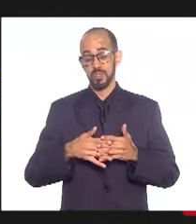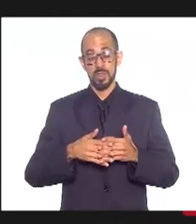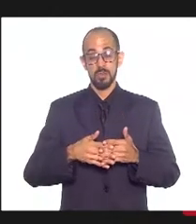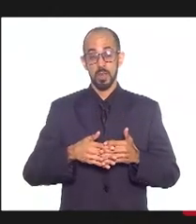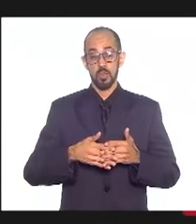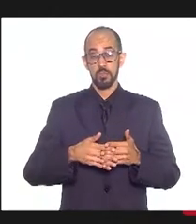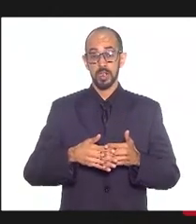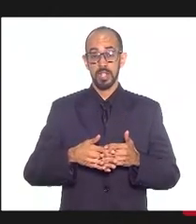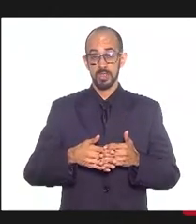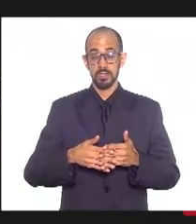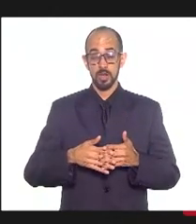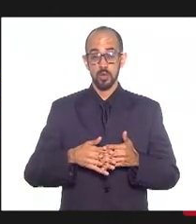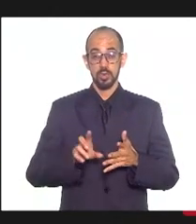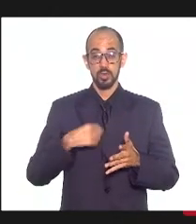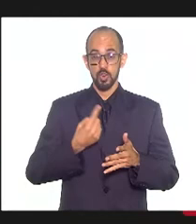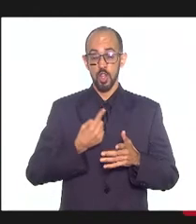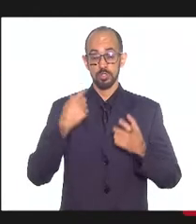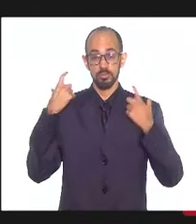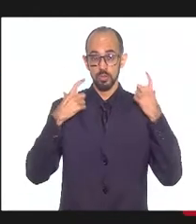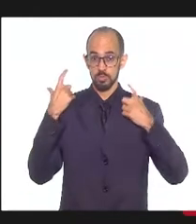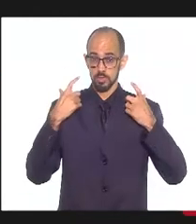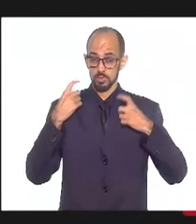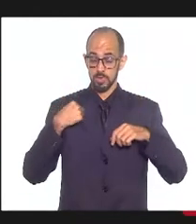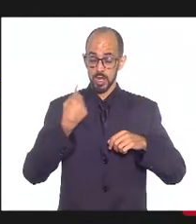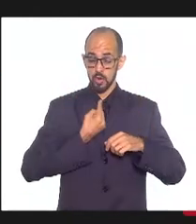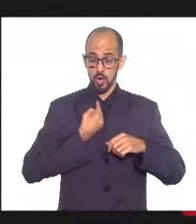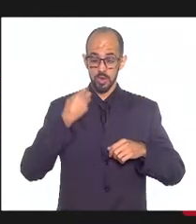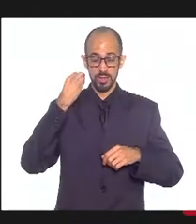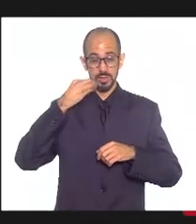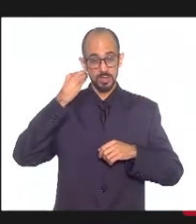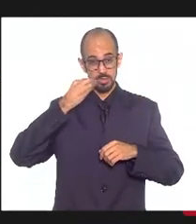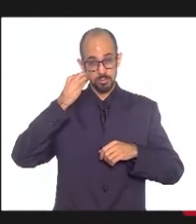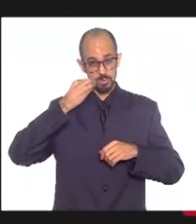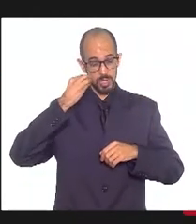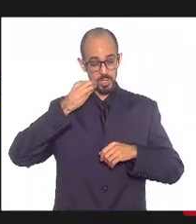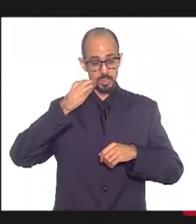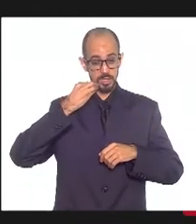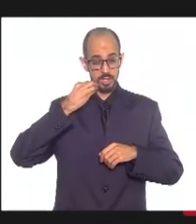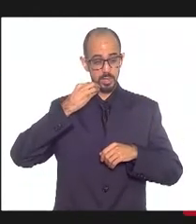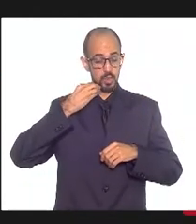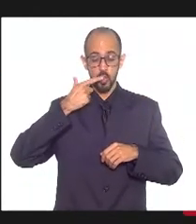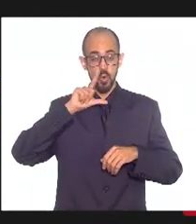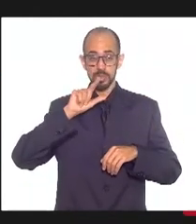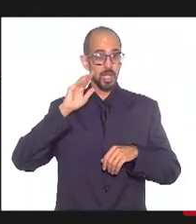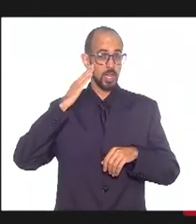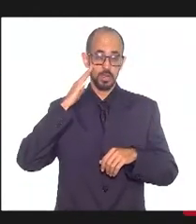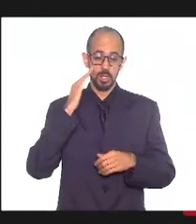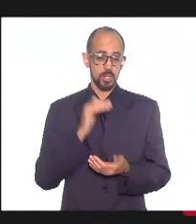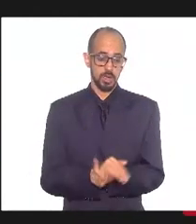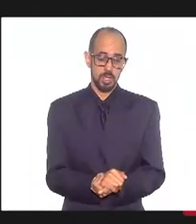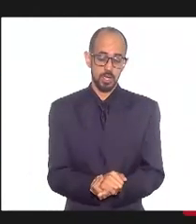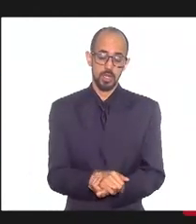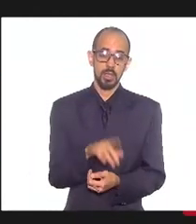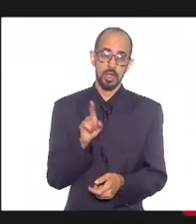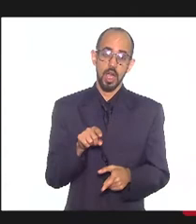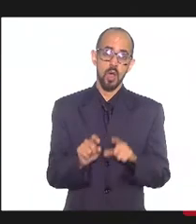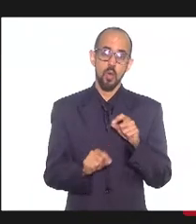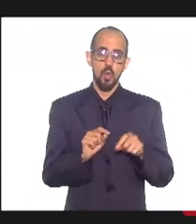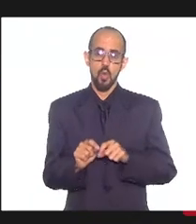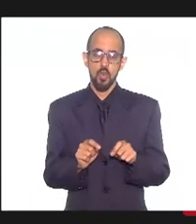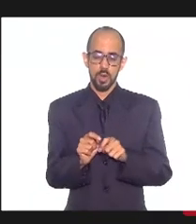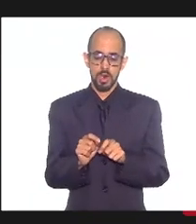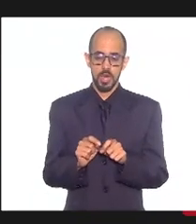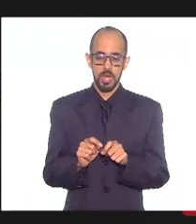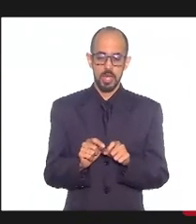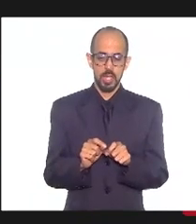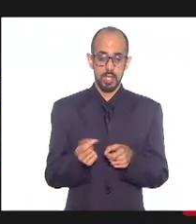quem é técnico do setor ou para quem vive a indústria, para quem conhece, não consegue entender, que é a questão da, dentro